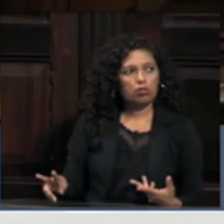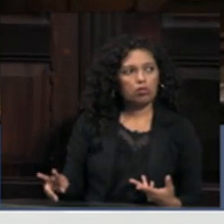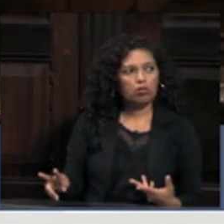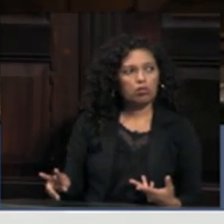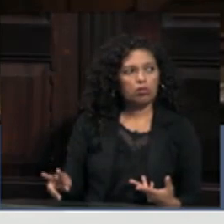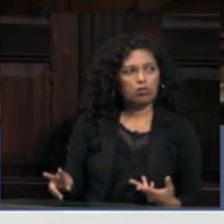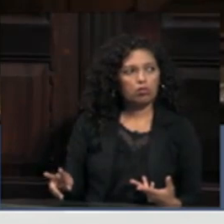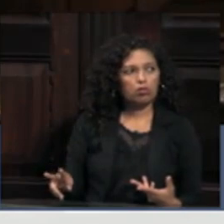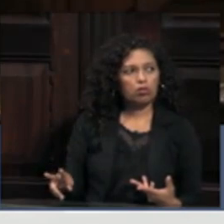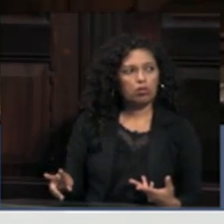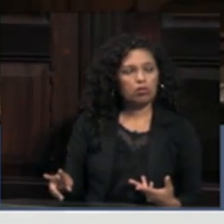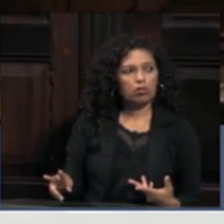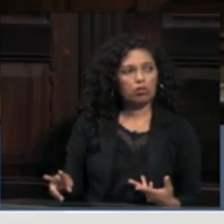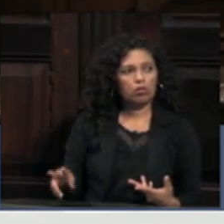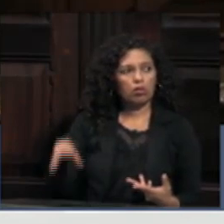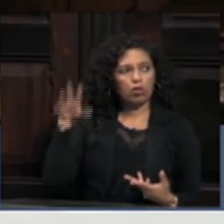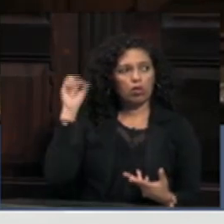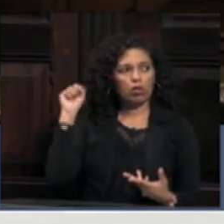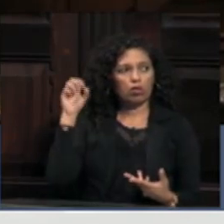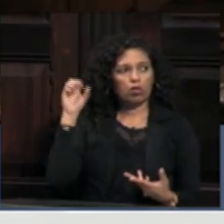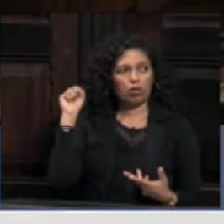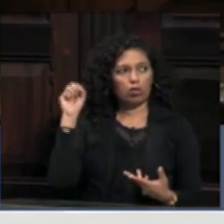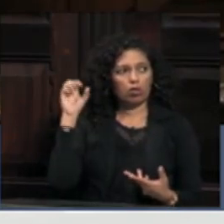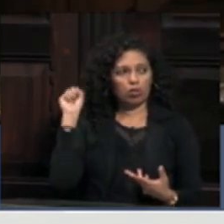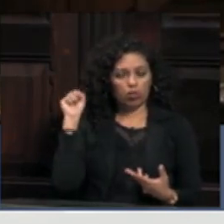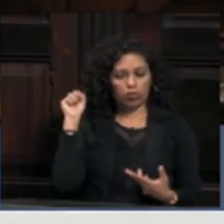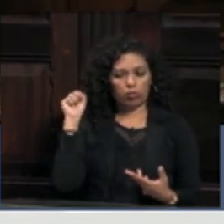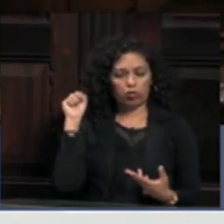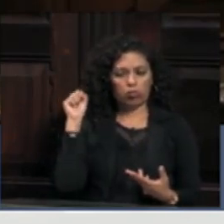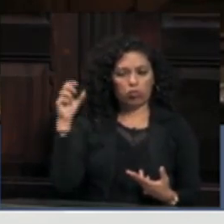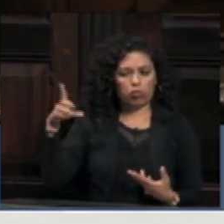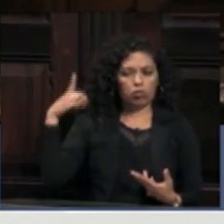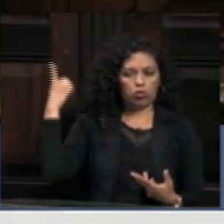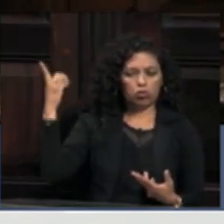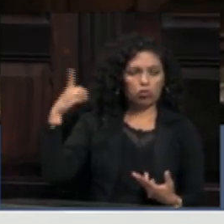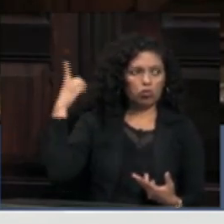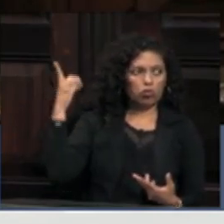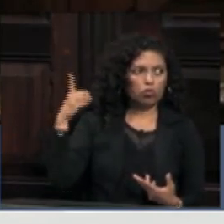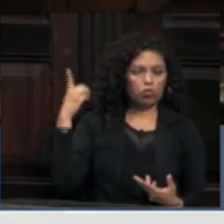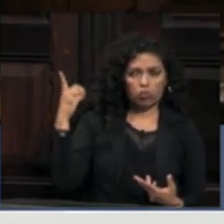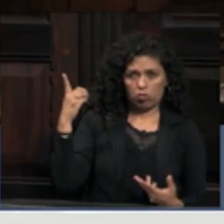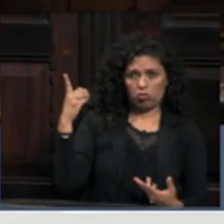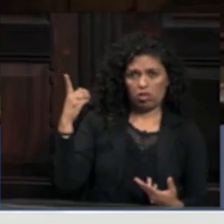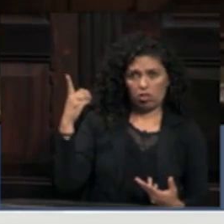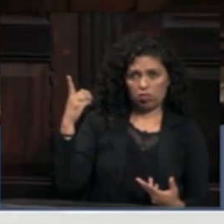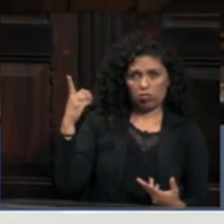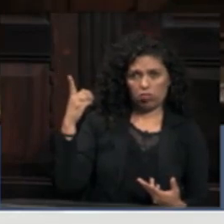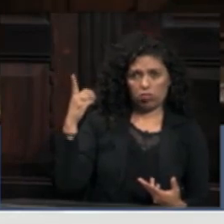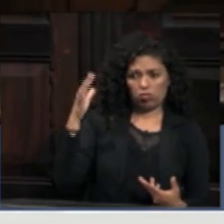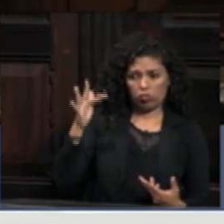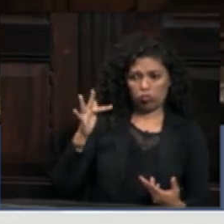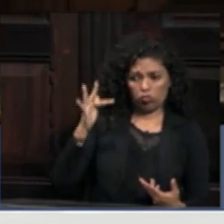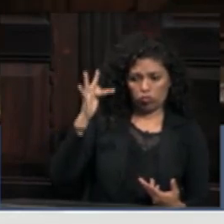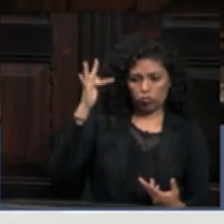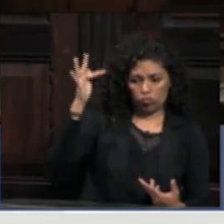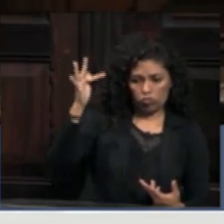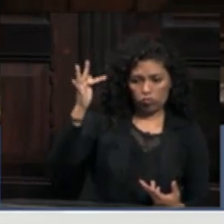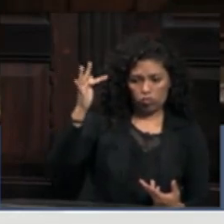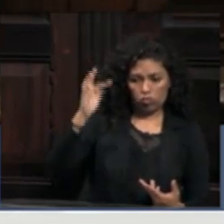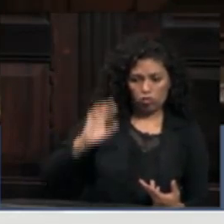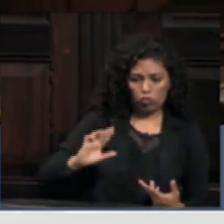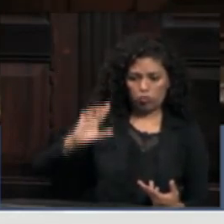através da palavra do deputado Onyx Lorenzoni, que deve ser o ministro-chefe do Gabinete